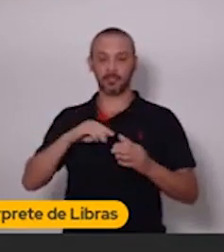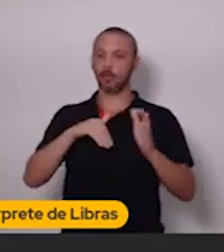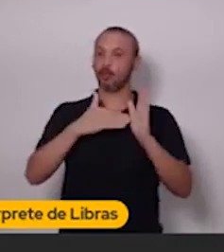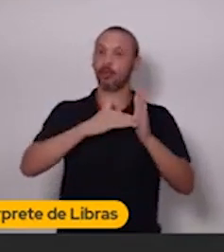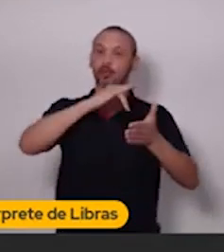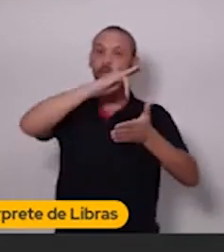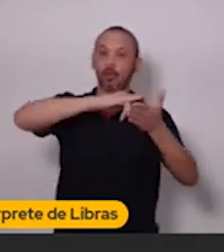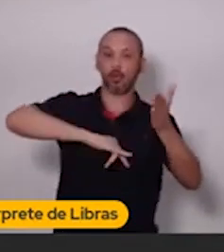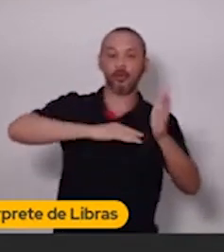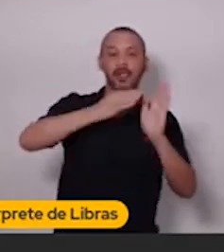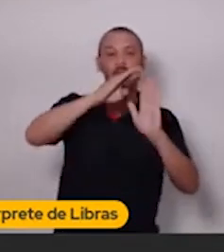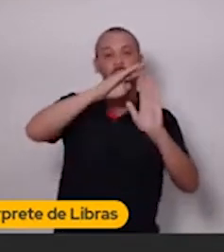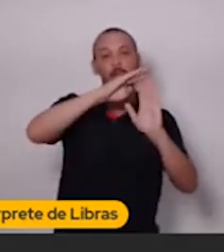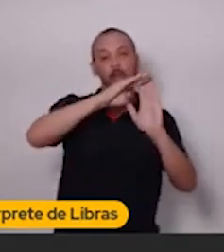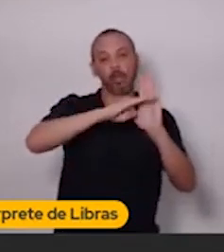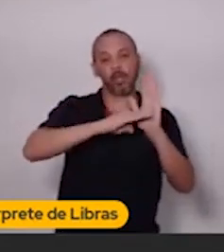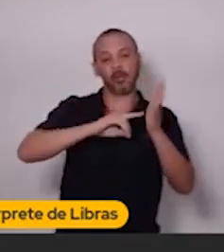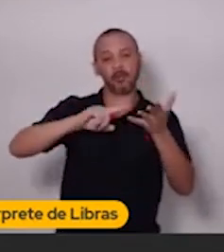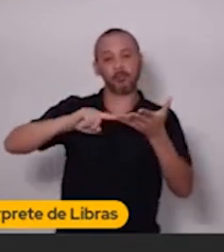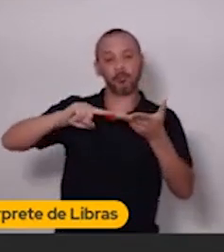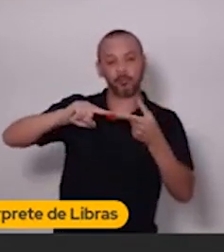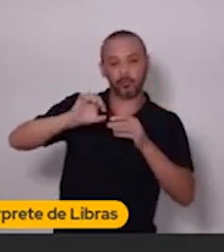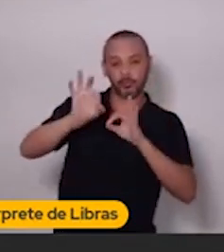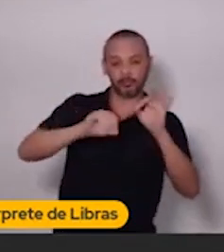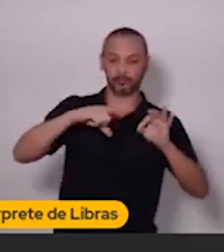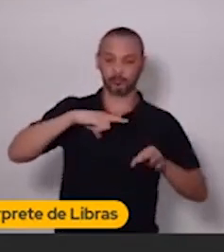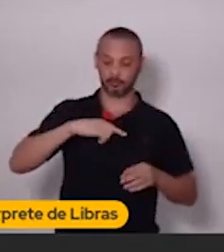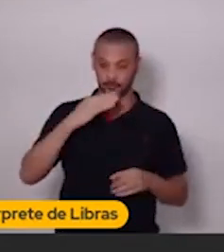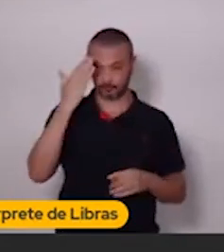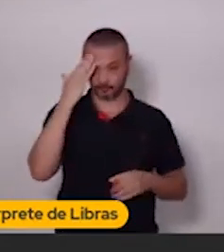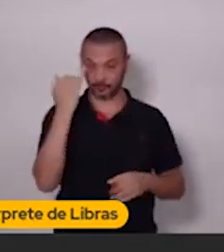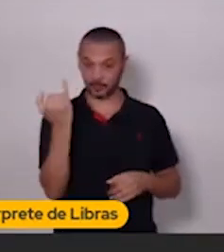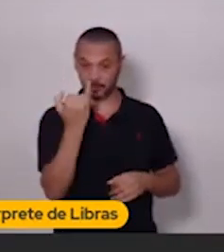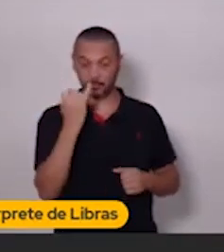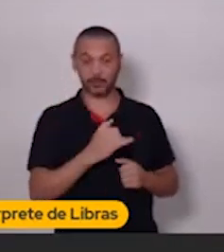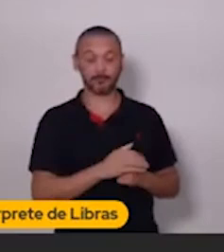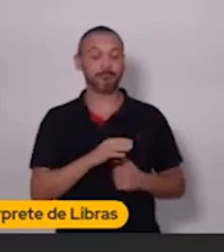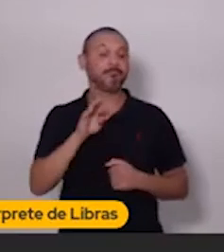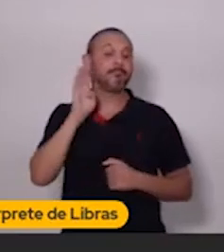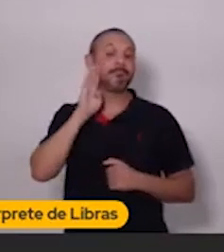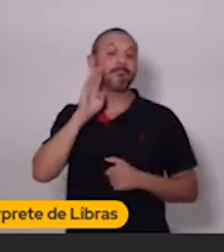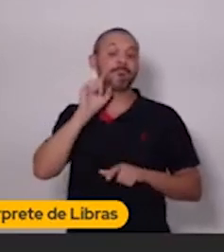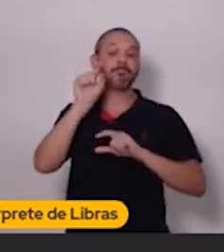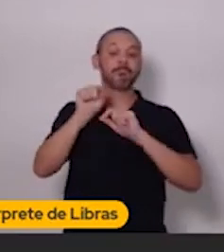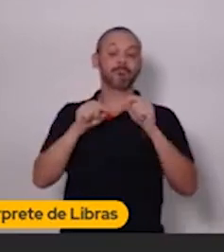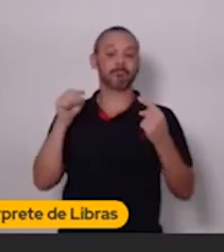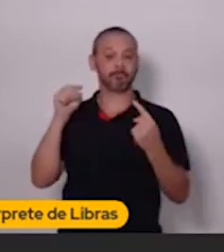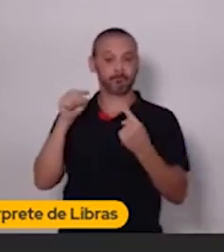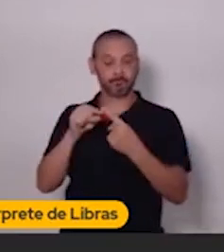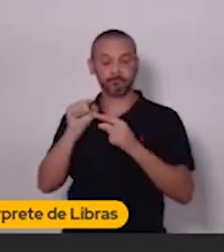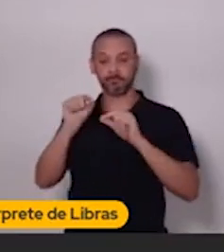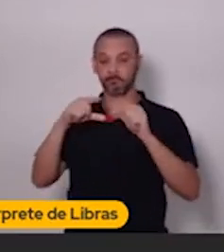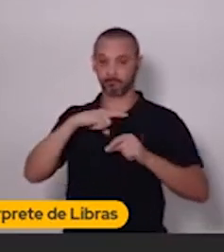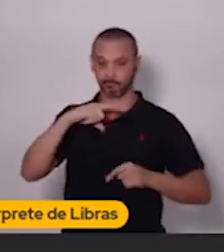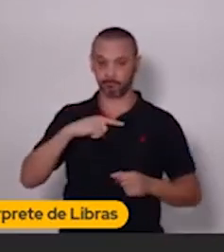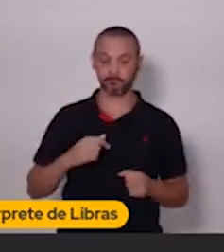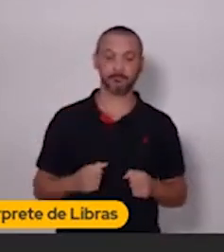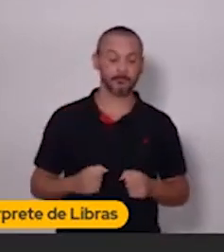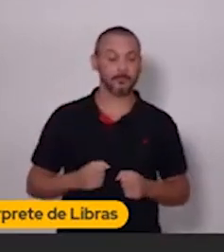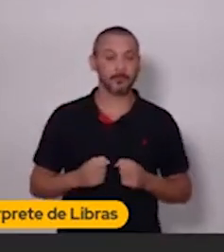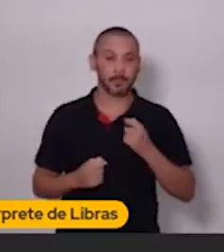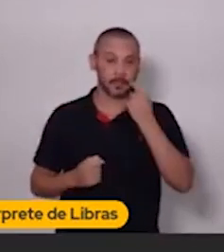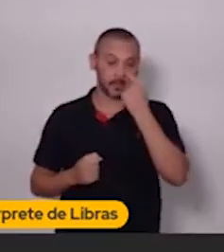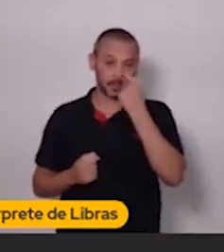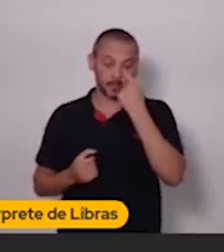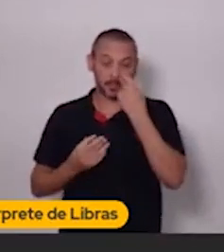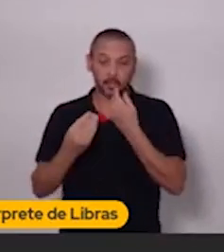os cronogramas, tudo isso preenchido. Uma coisa muito legal de se pensar para o momento da produção é